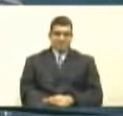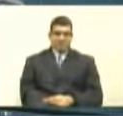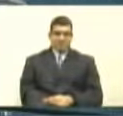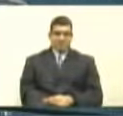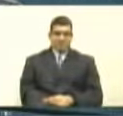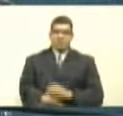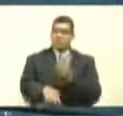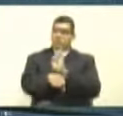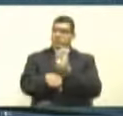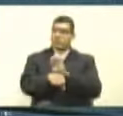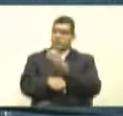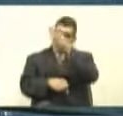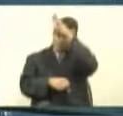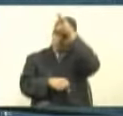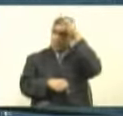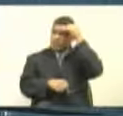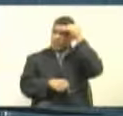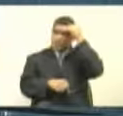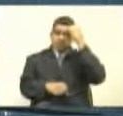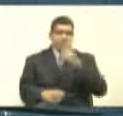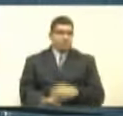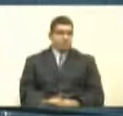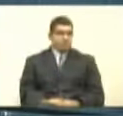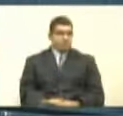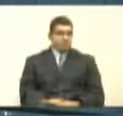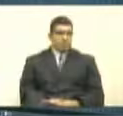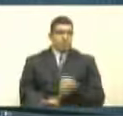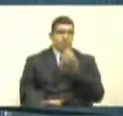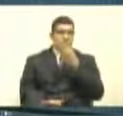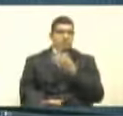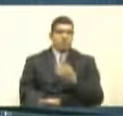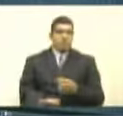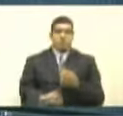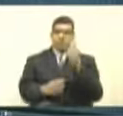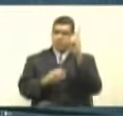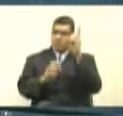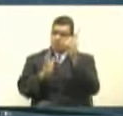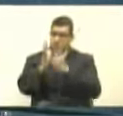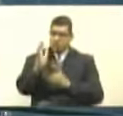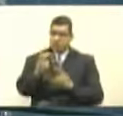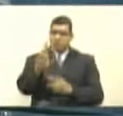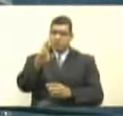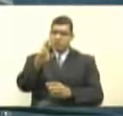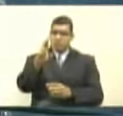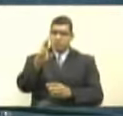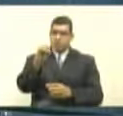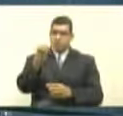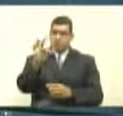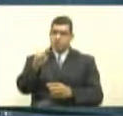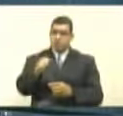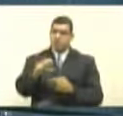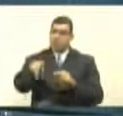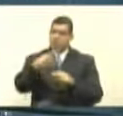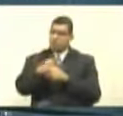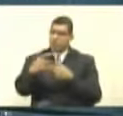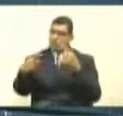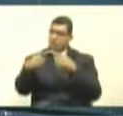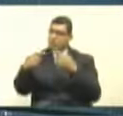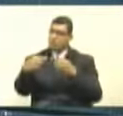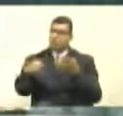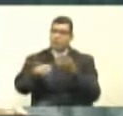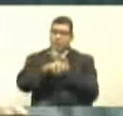Estado do Amazonas. A Amazonprev, deputado Marco Rota, após a decisão,